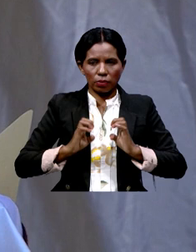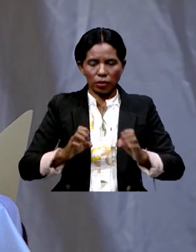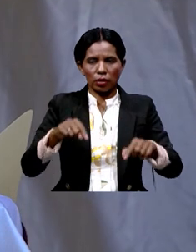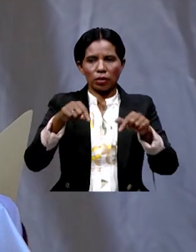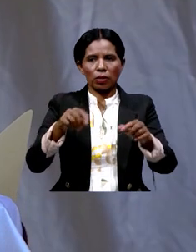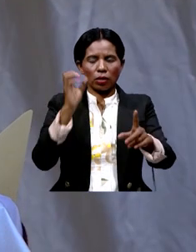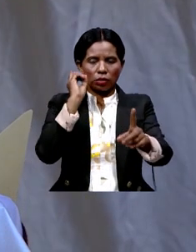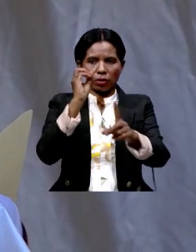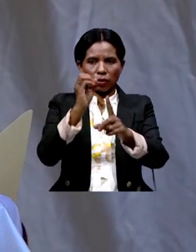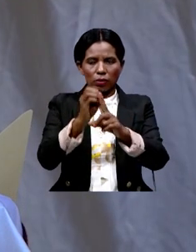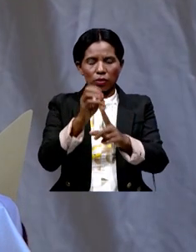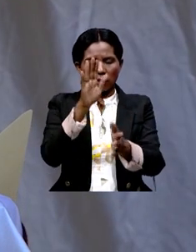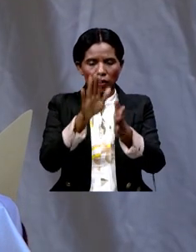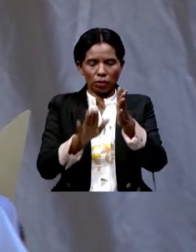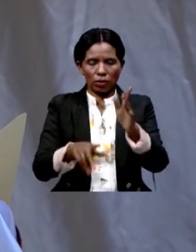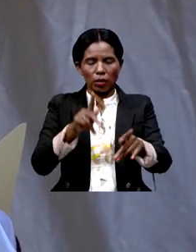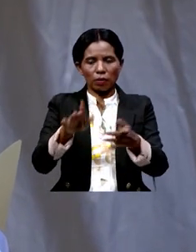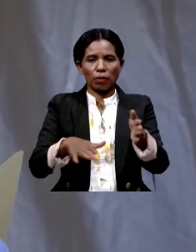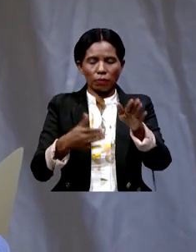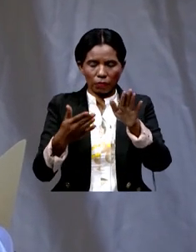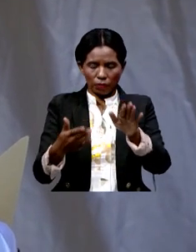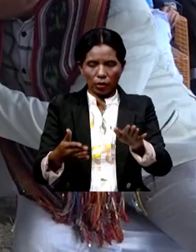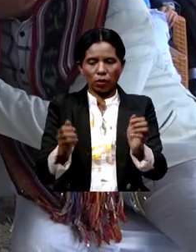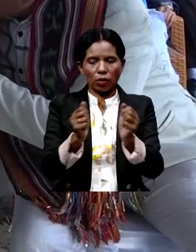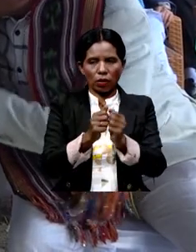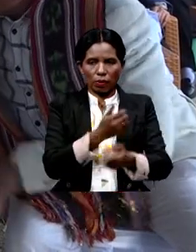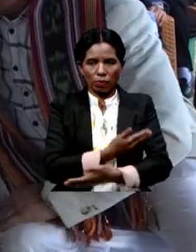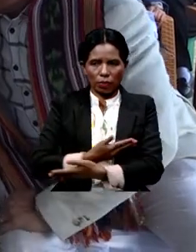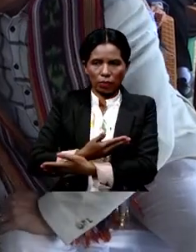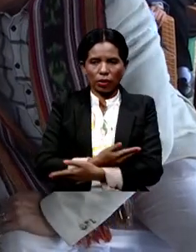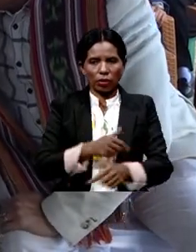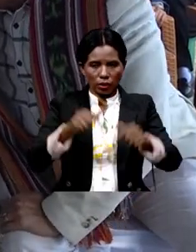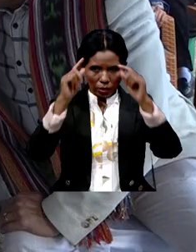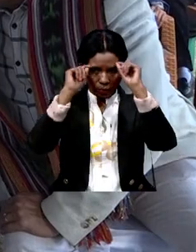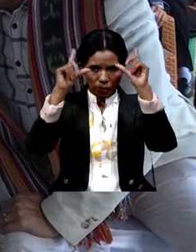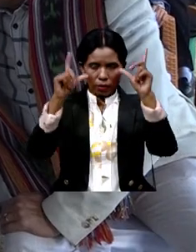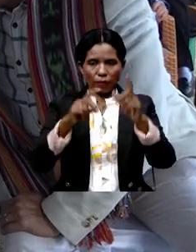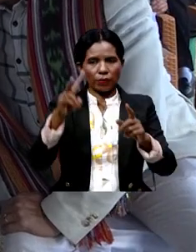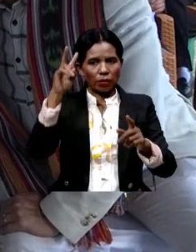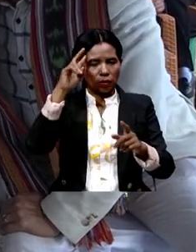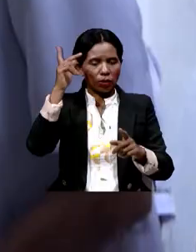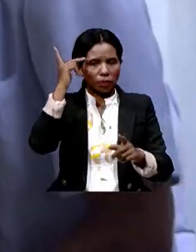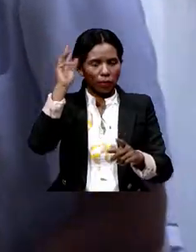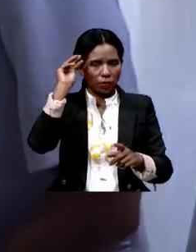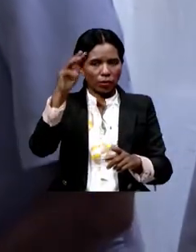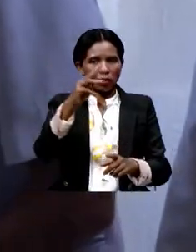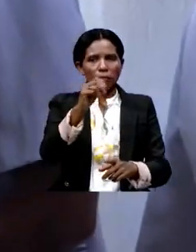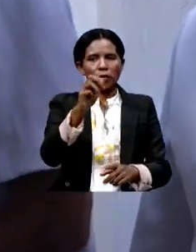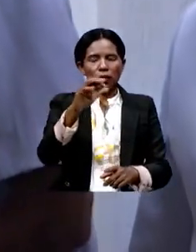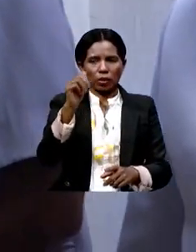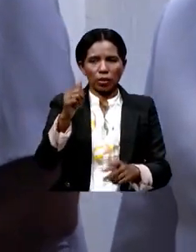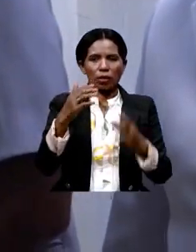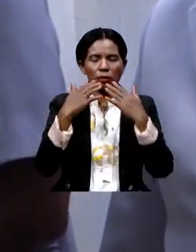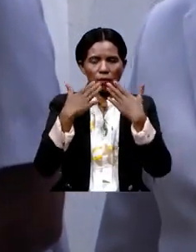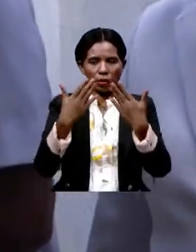O objetivo é to reduz mortalidade inang ho bebê iha Timor-Leste. Vice-Primeiro-Ministro Mariano Sanami Sabino